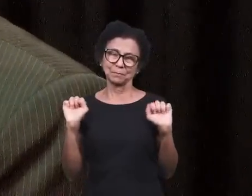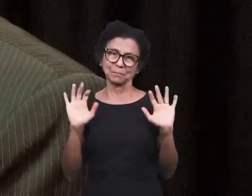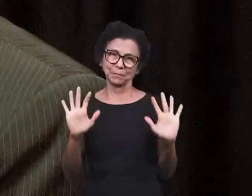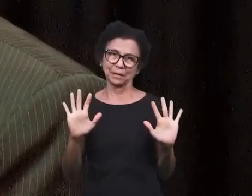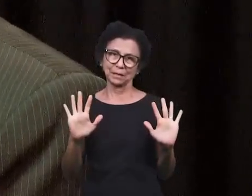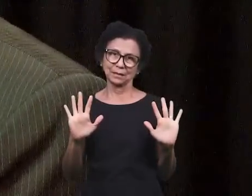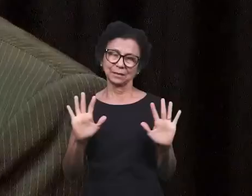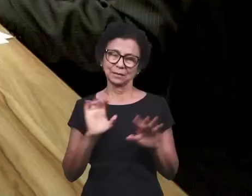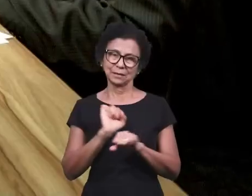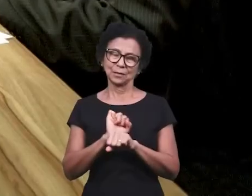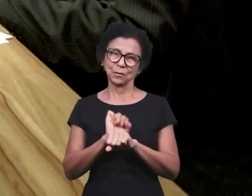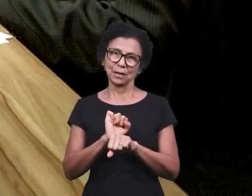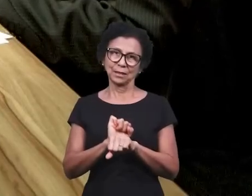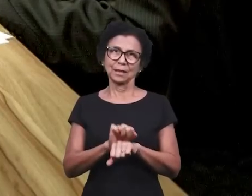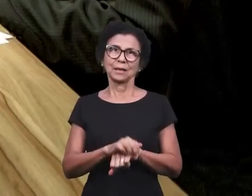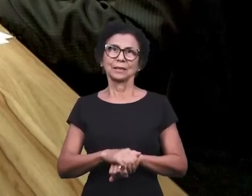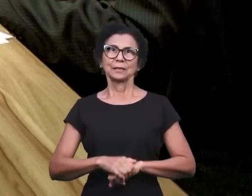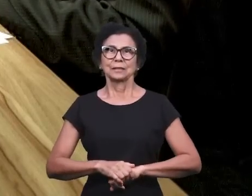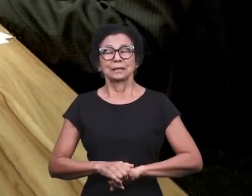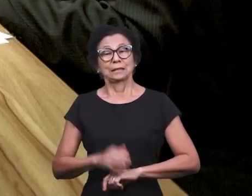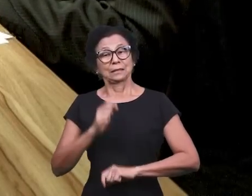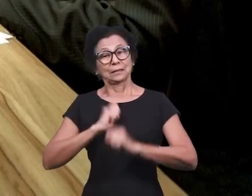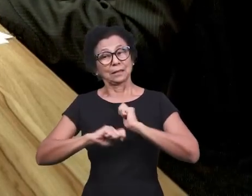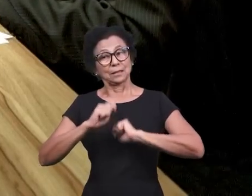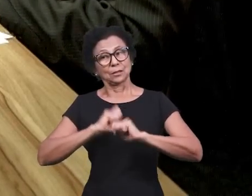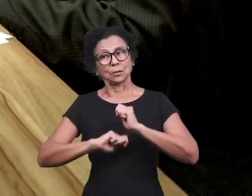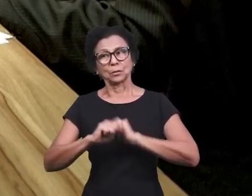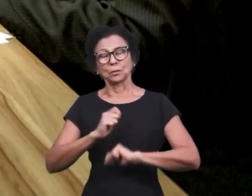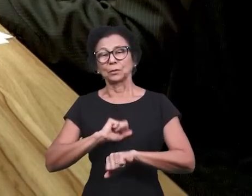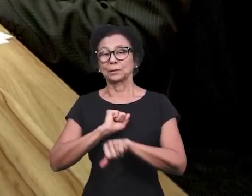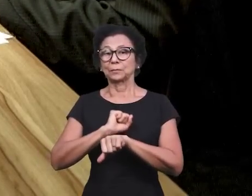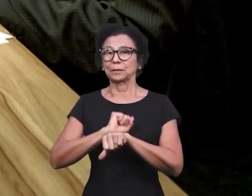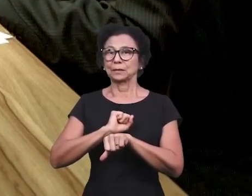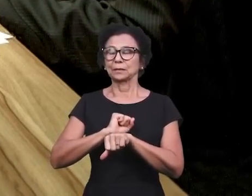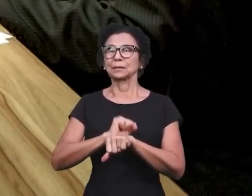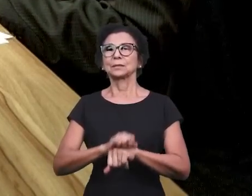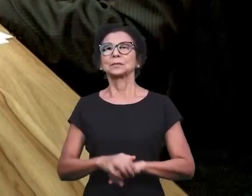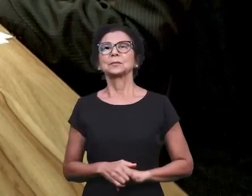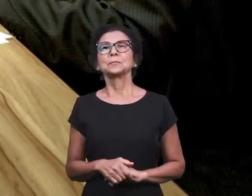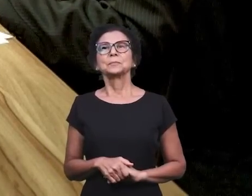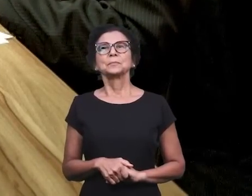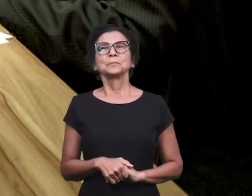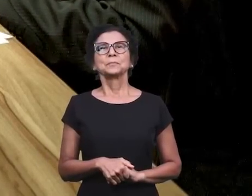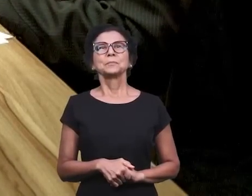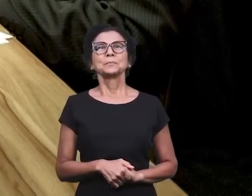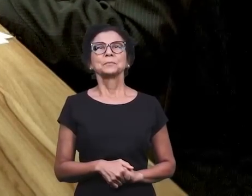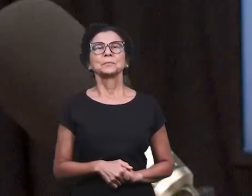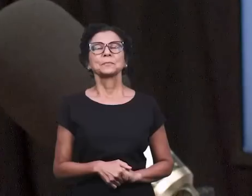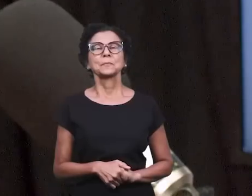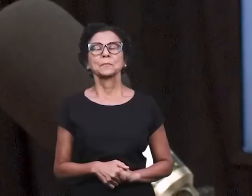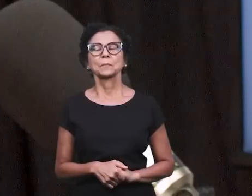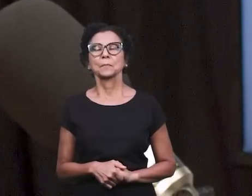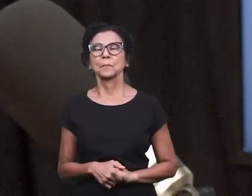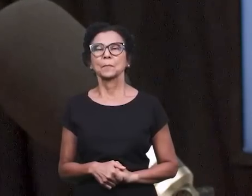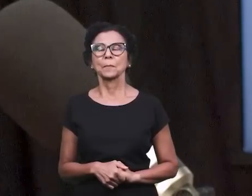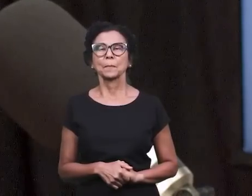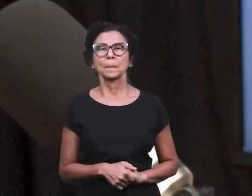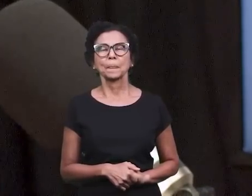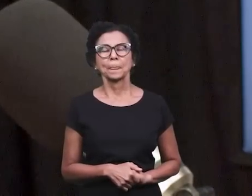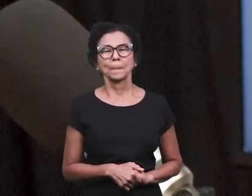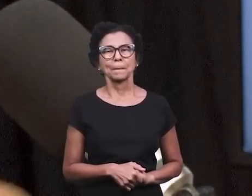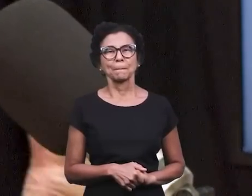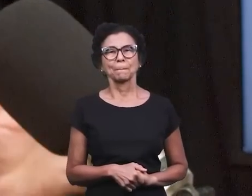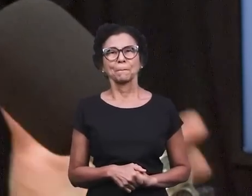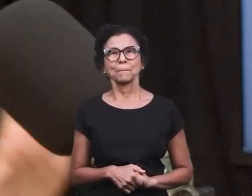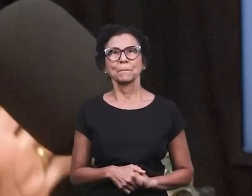subjúdice. Ainda estava ainda, né, com essa questão de só uma expectativa ainda, né? Exatamente. Rapaz, e é isso, é maravilhoso a gente destacar o